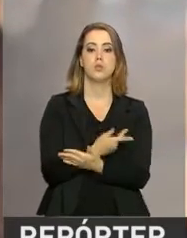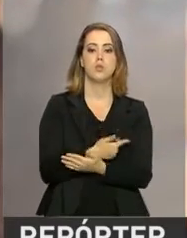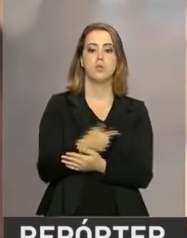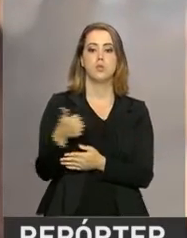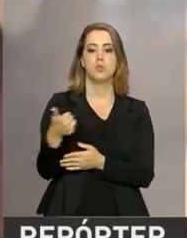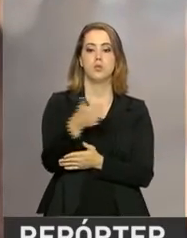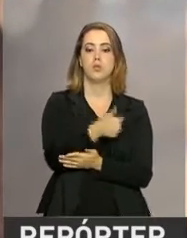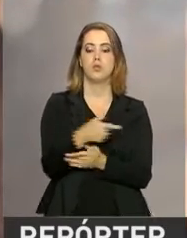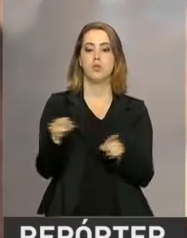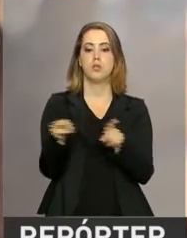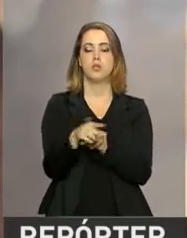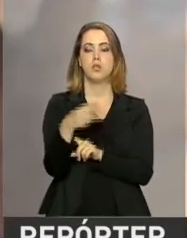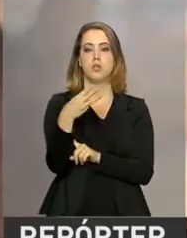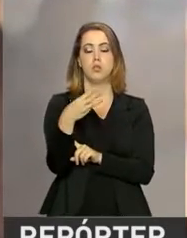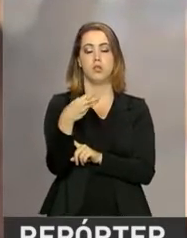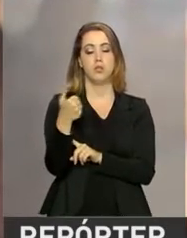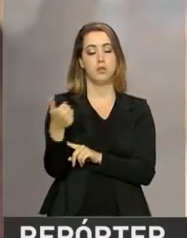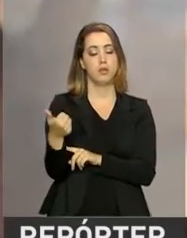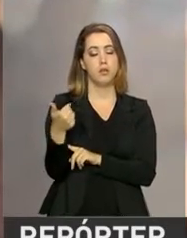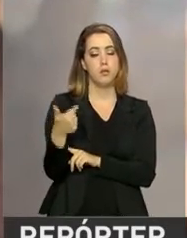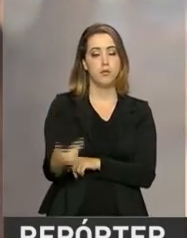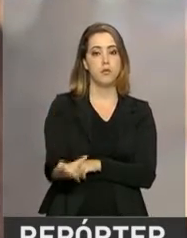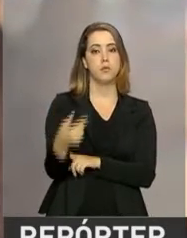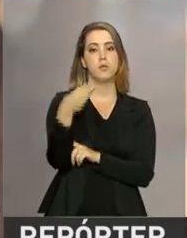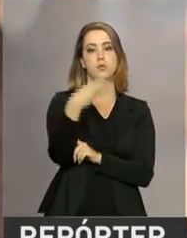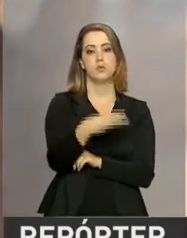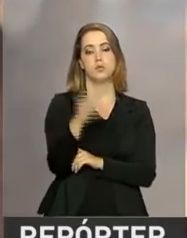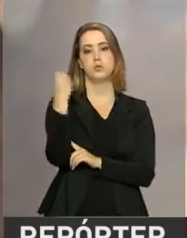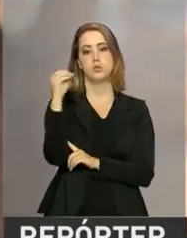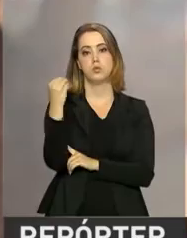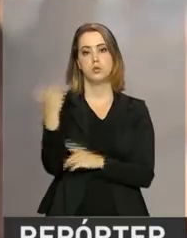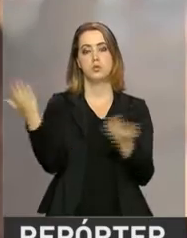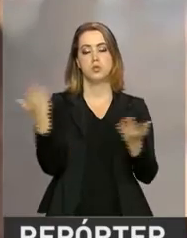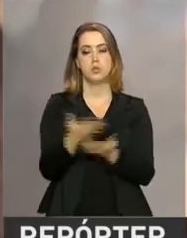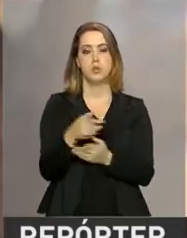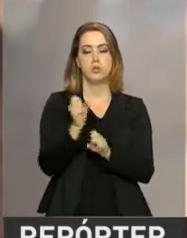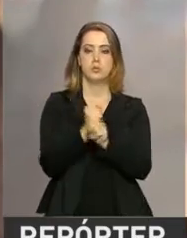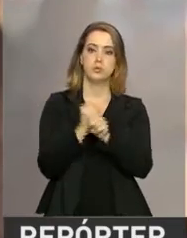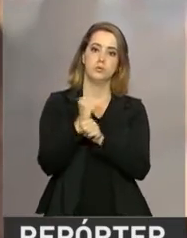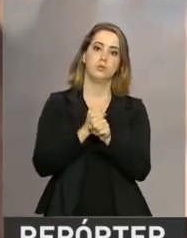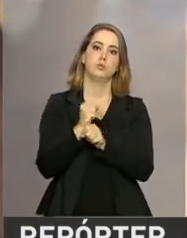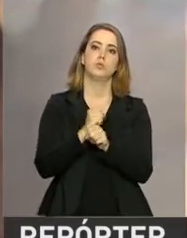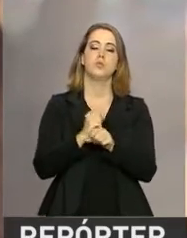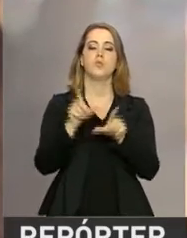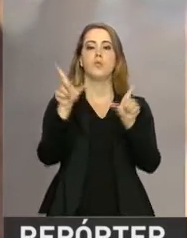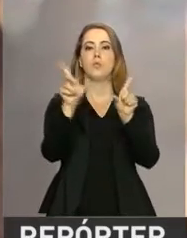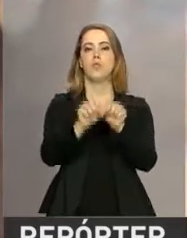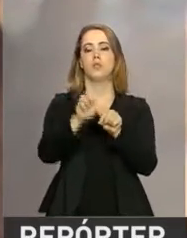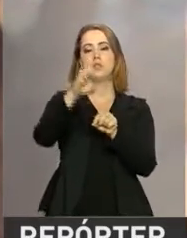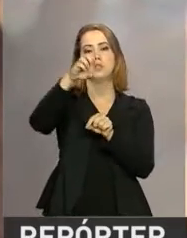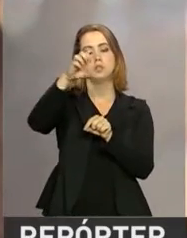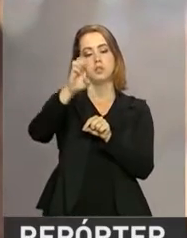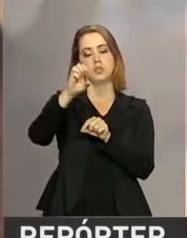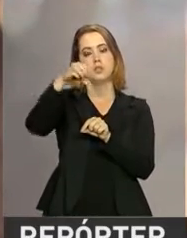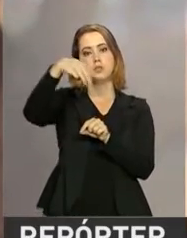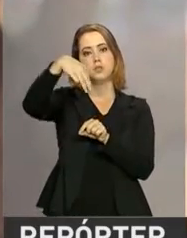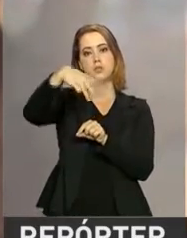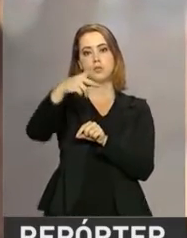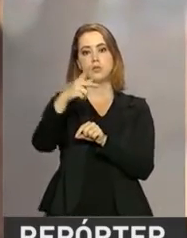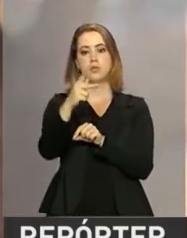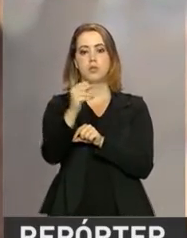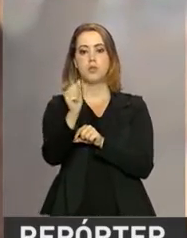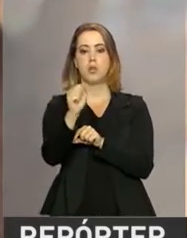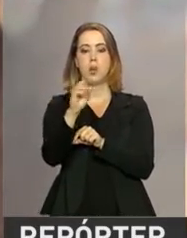dia 23 de outubro esse ano a grande parceira do evento é a embrapa que vai desenvolver atividades que aproximam o público do